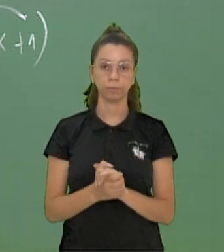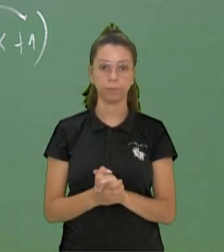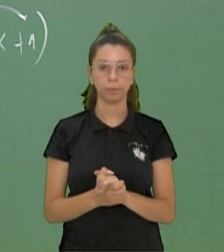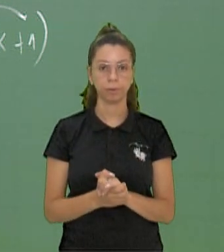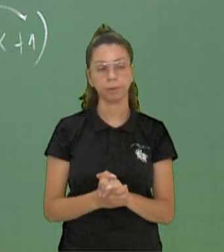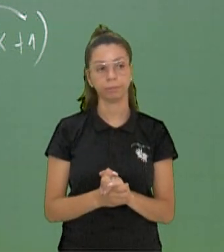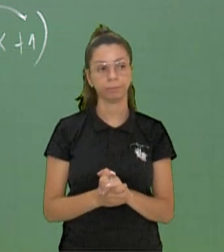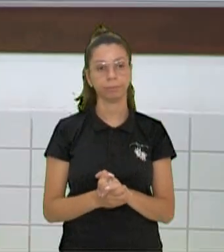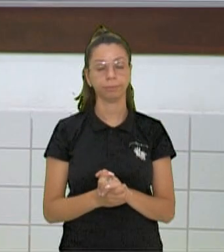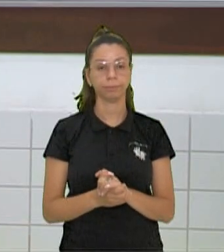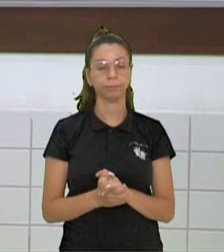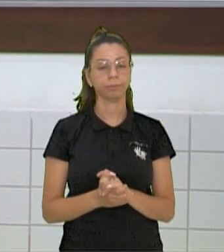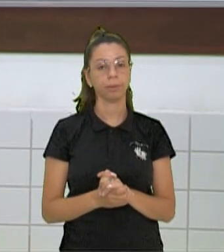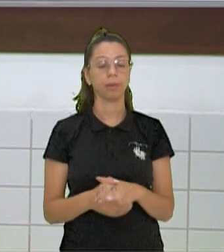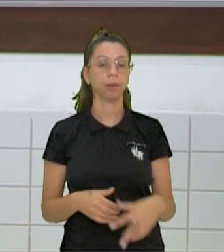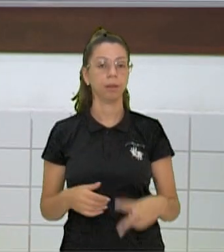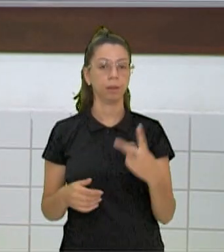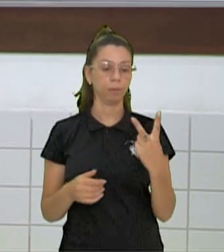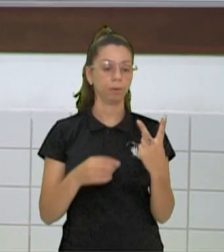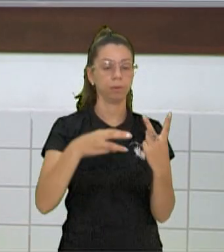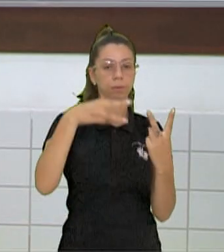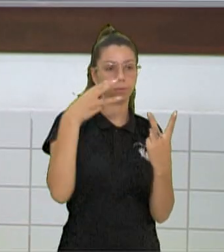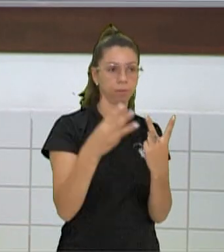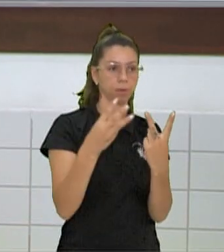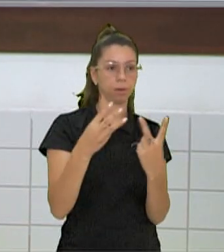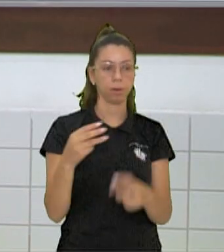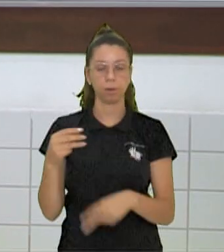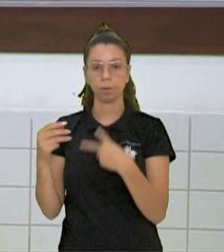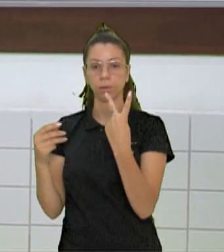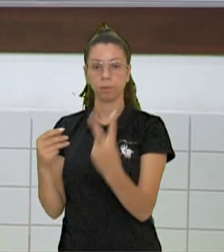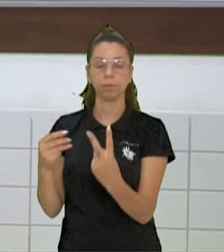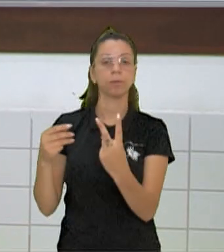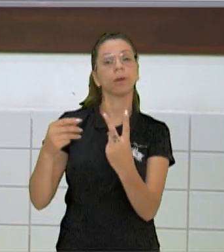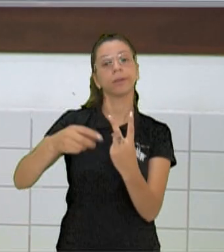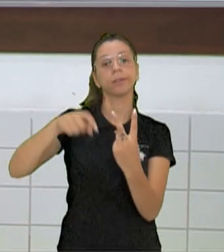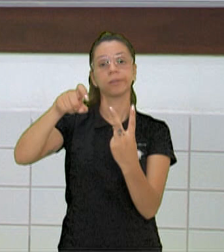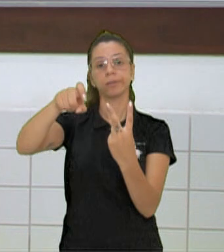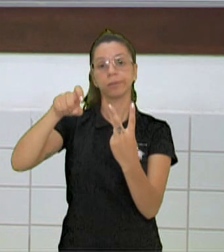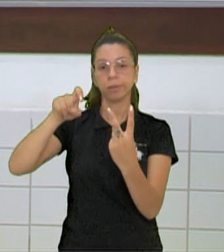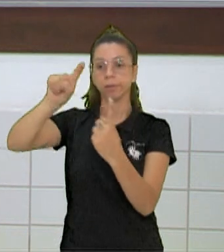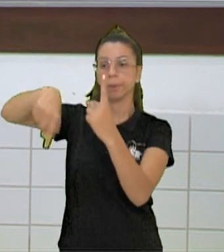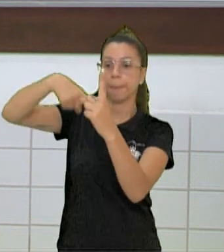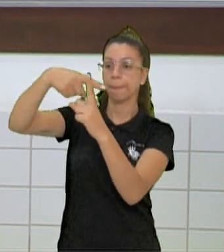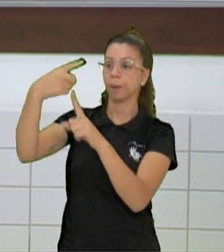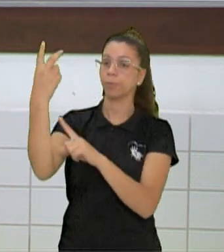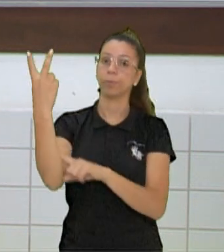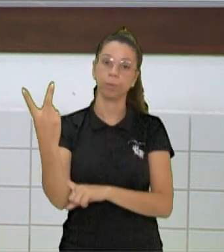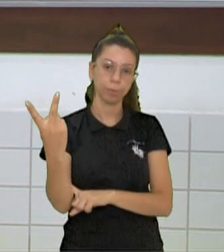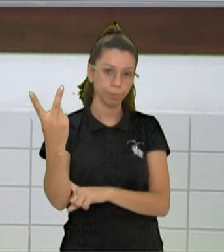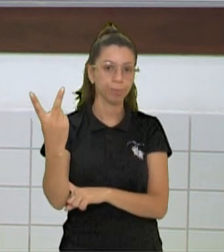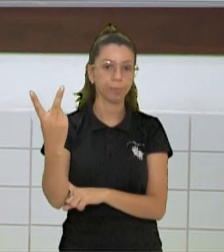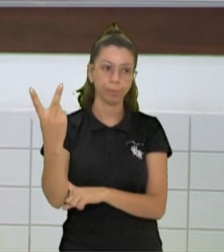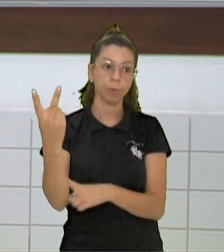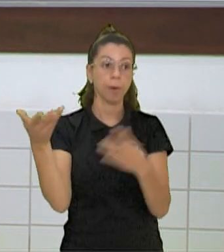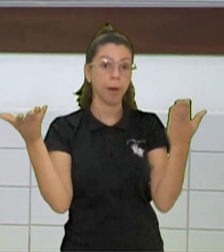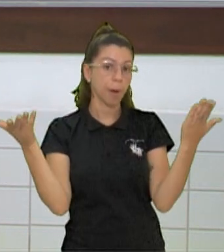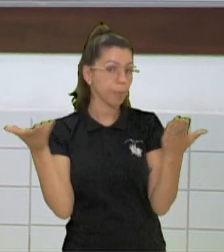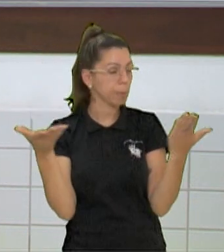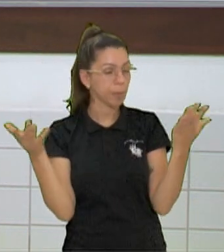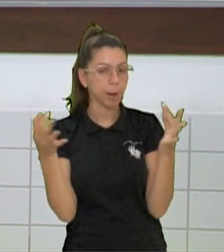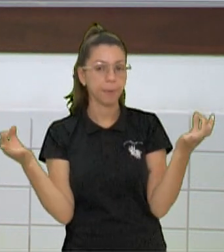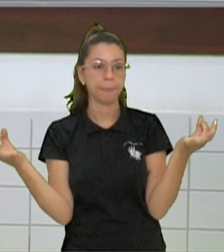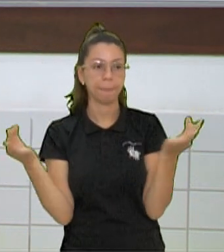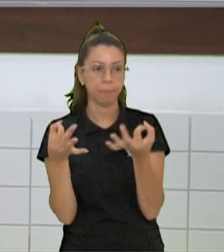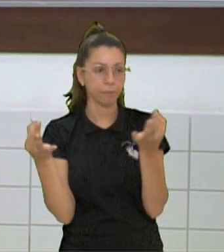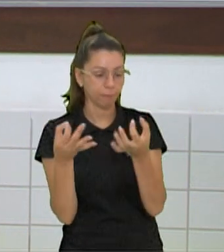E aí a gente fica com 2 elevado a 3 igual a 2 elevado a 2x mais 2. Agora sim a gente tem